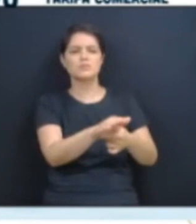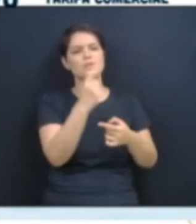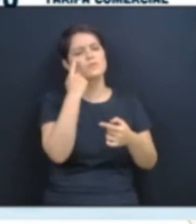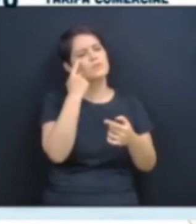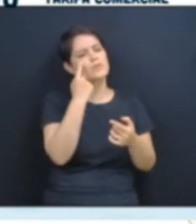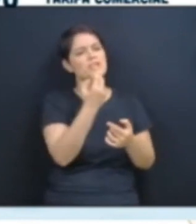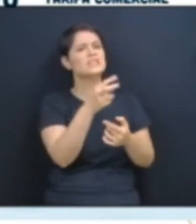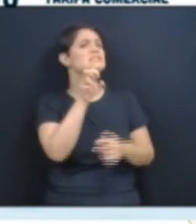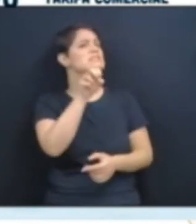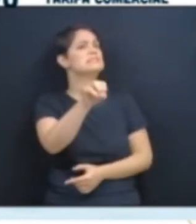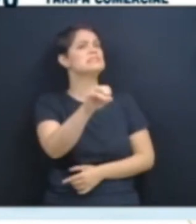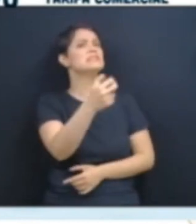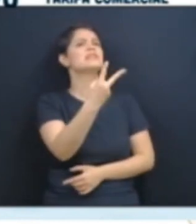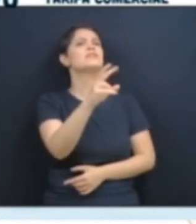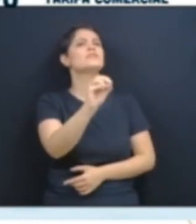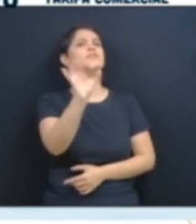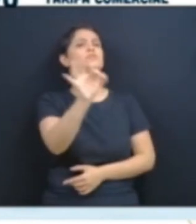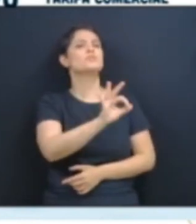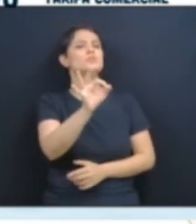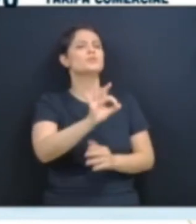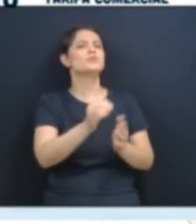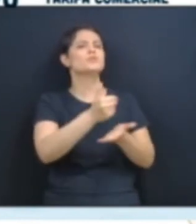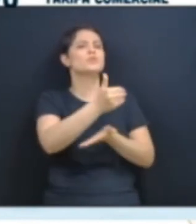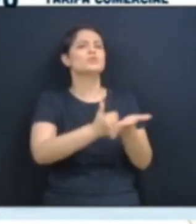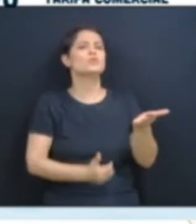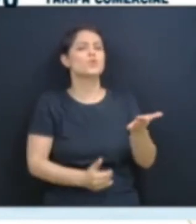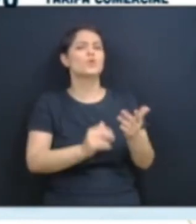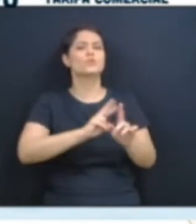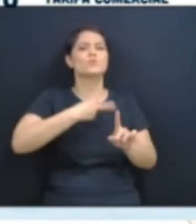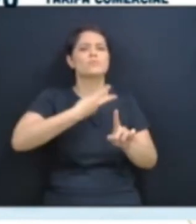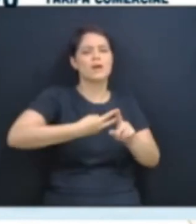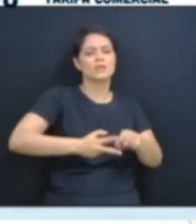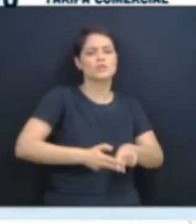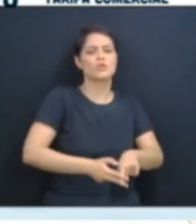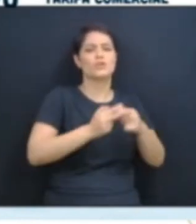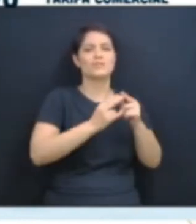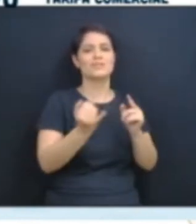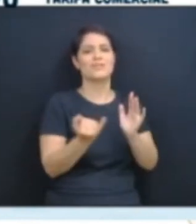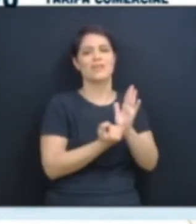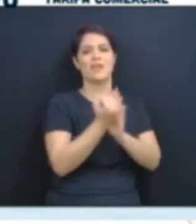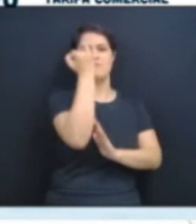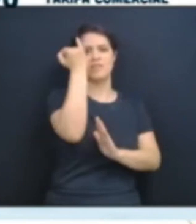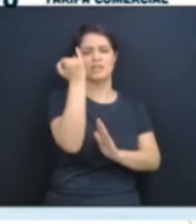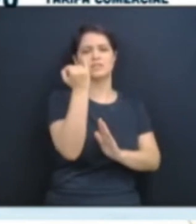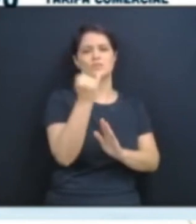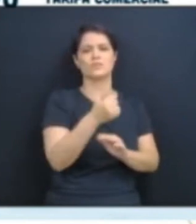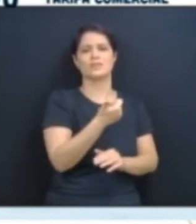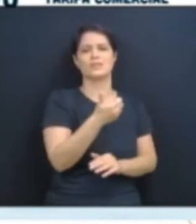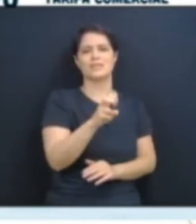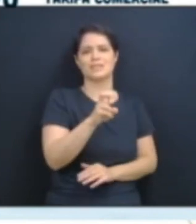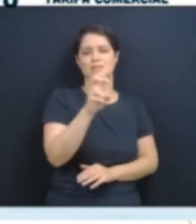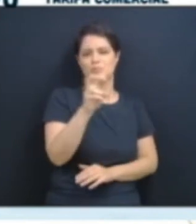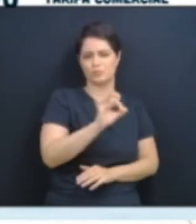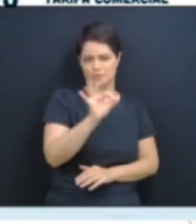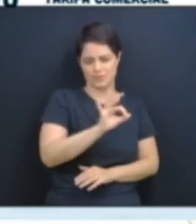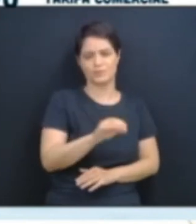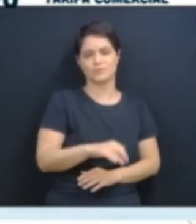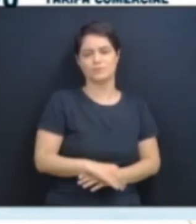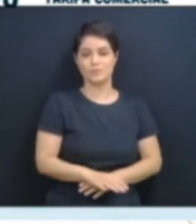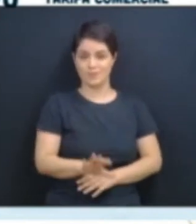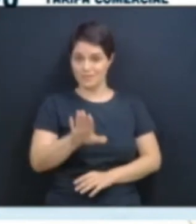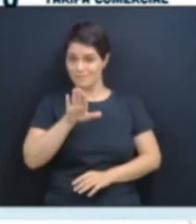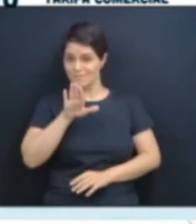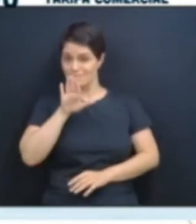de desconto, com mais 15% da inflação. Só que o valor colocado como referência do leilão de 10,80